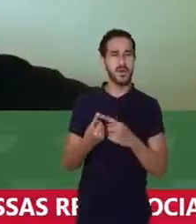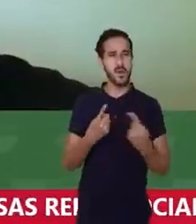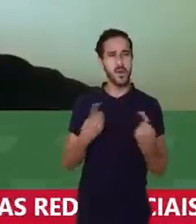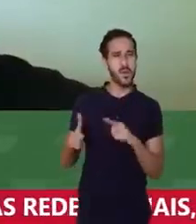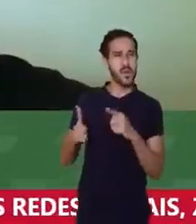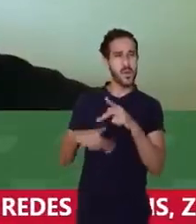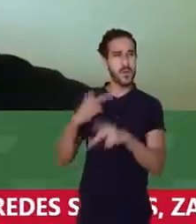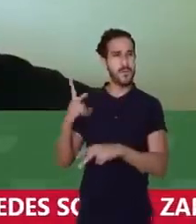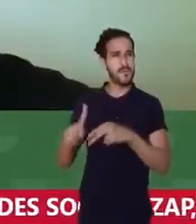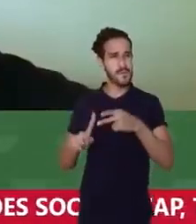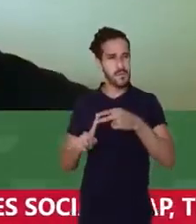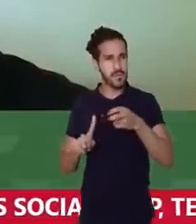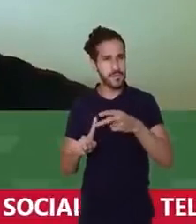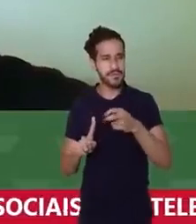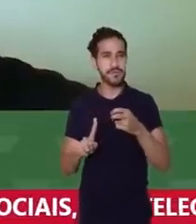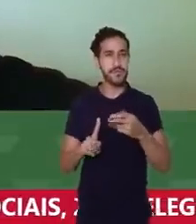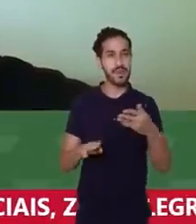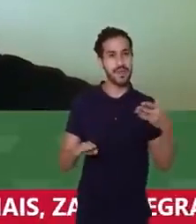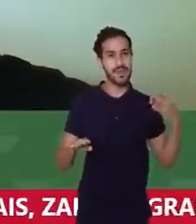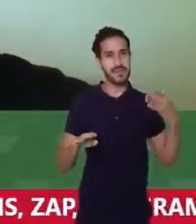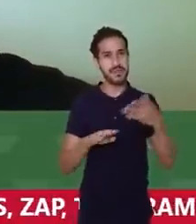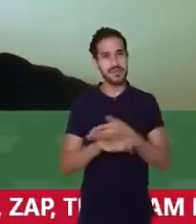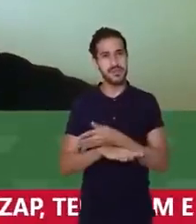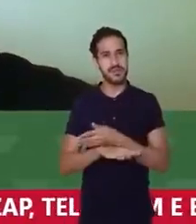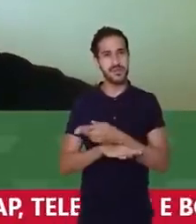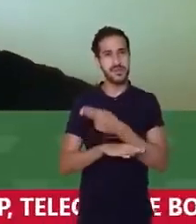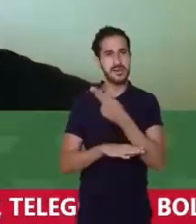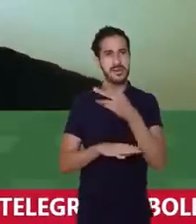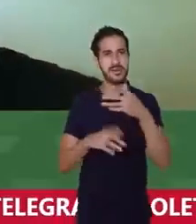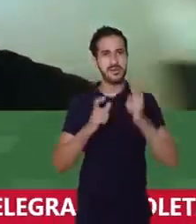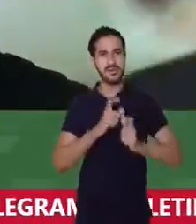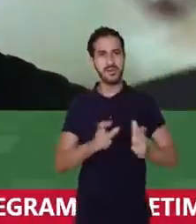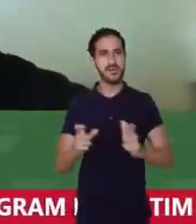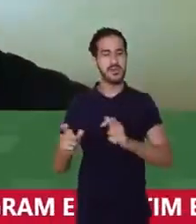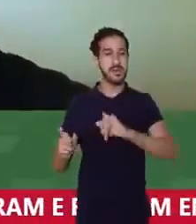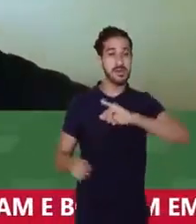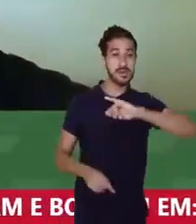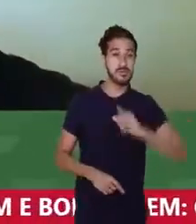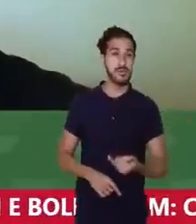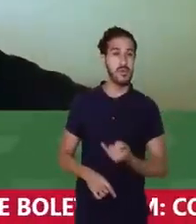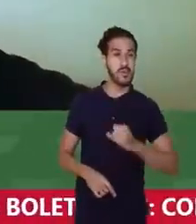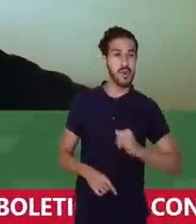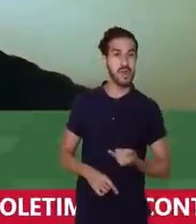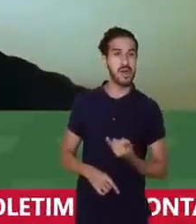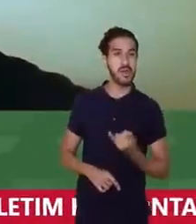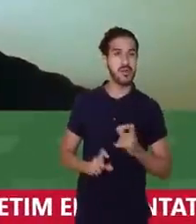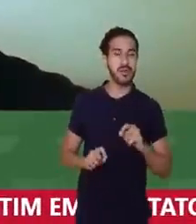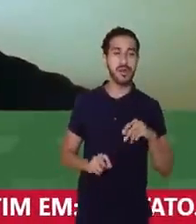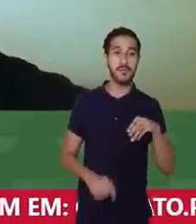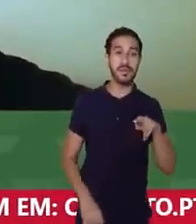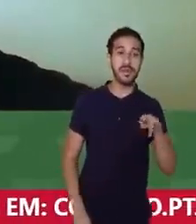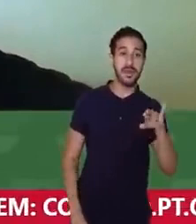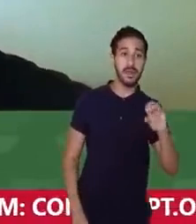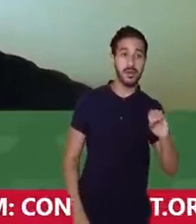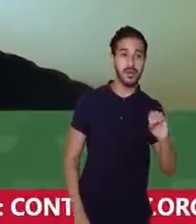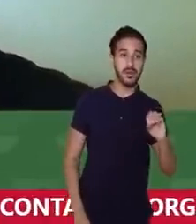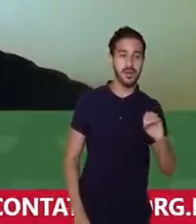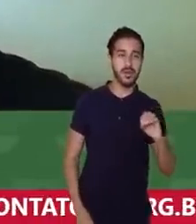reprimir as populações indígenas, entrar nas suas reservas e explorar o quê? Minério.